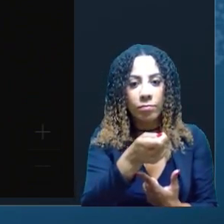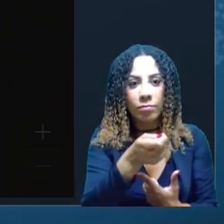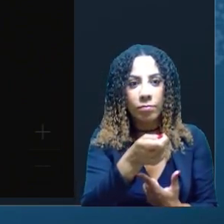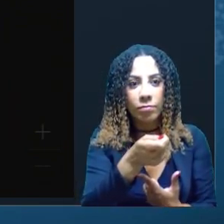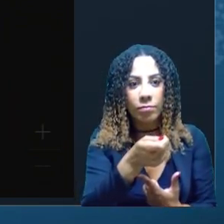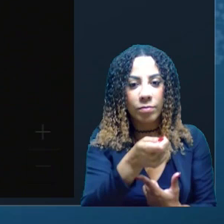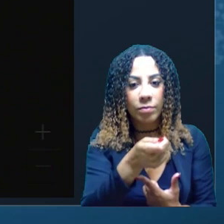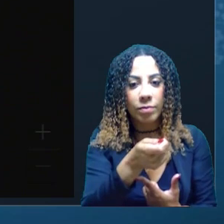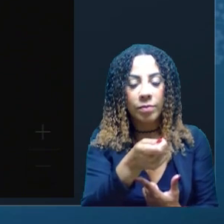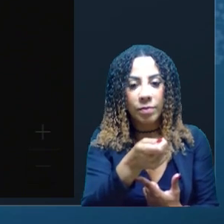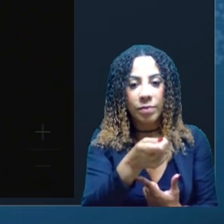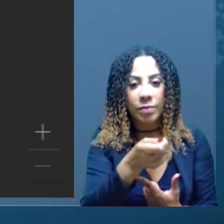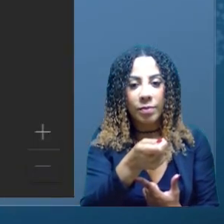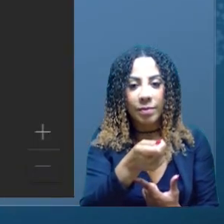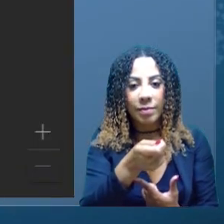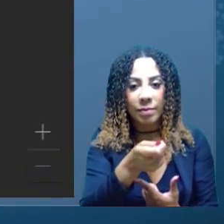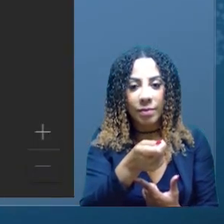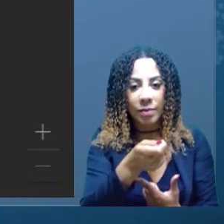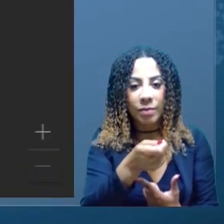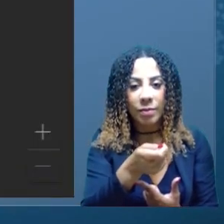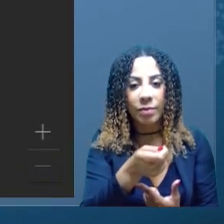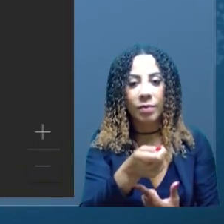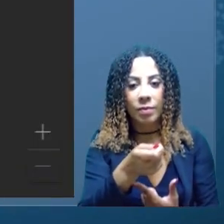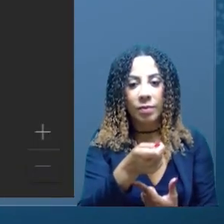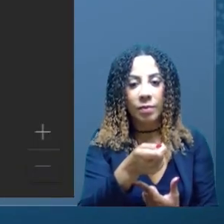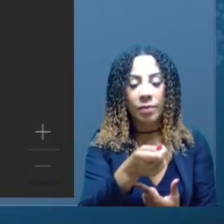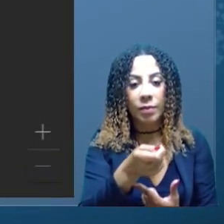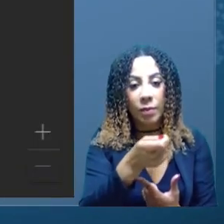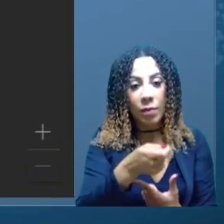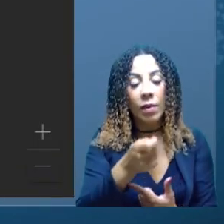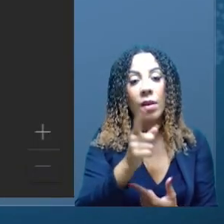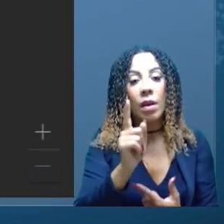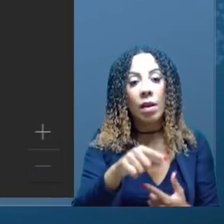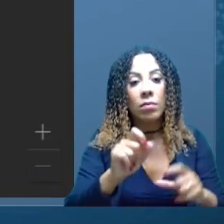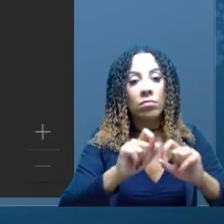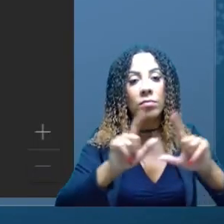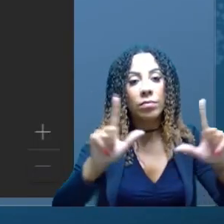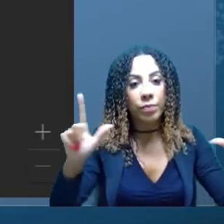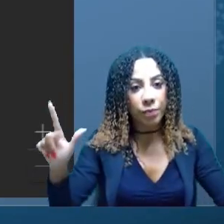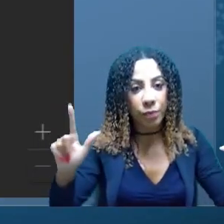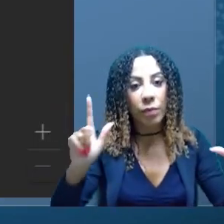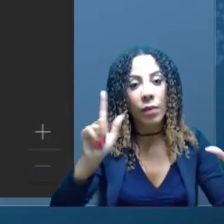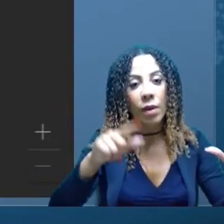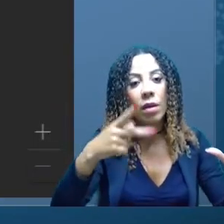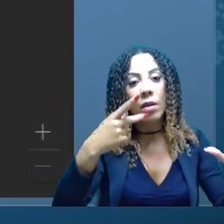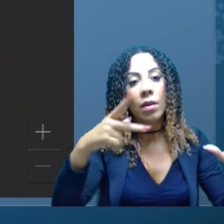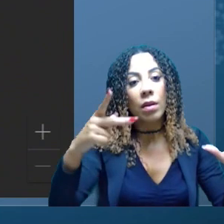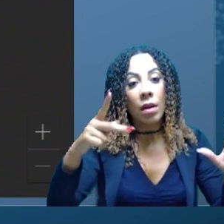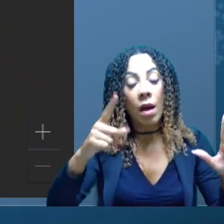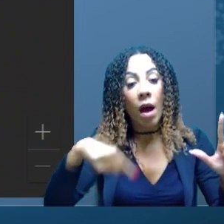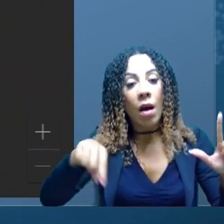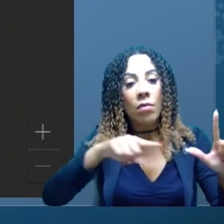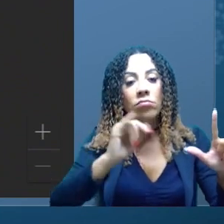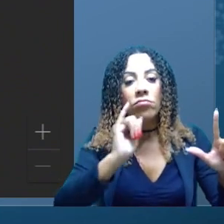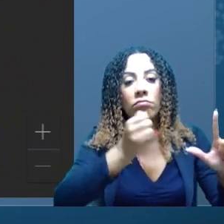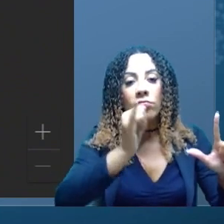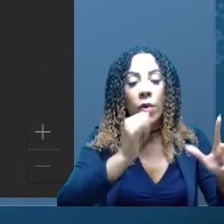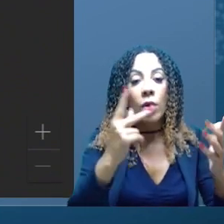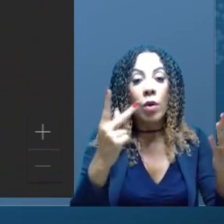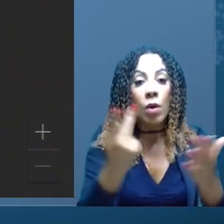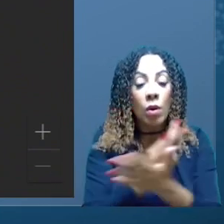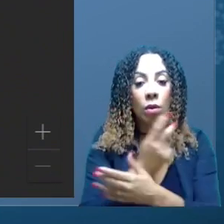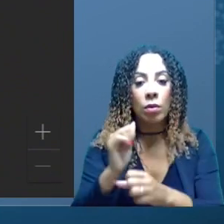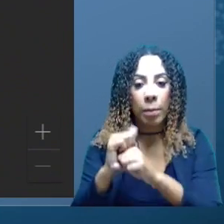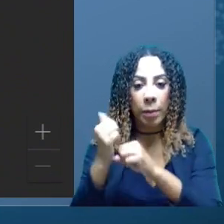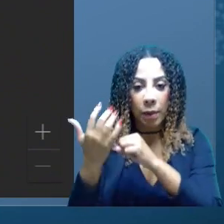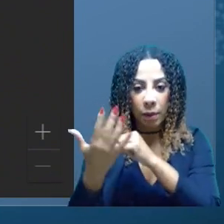muitas pontos vermelhos aqui, é o painel da Johns Hopkins. Bom, aqui nós relatamos os casos de Covid,